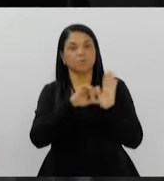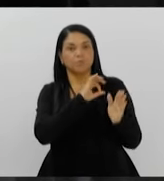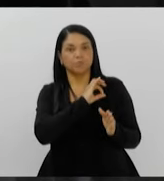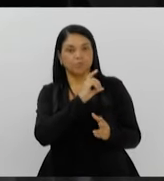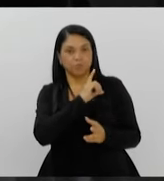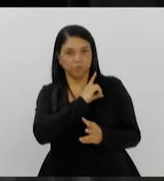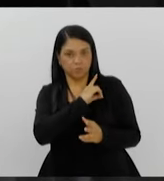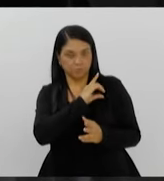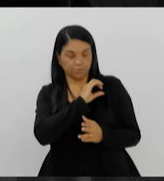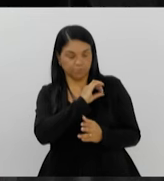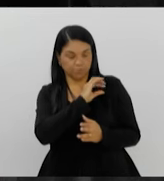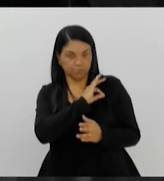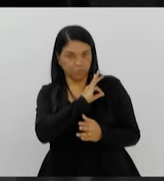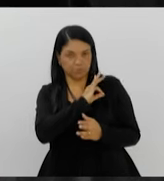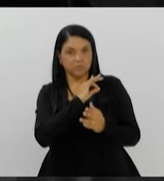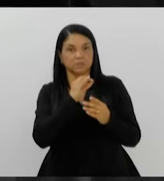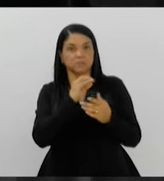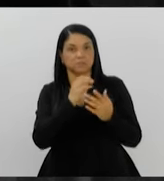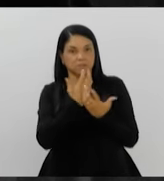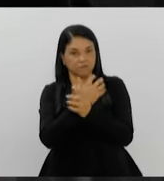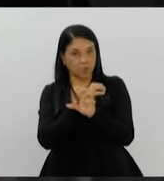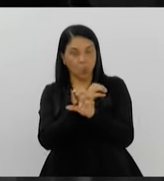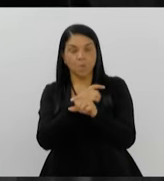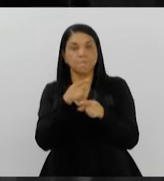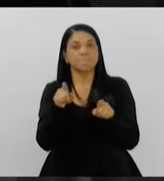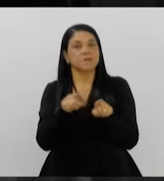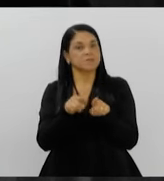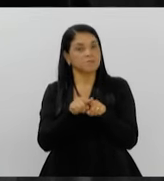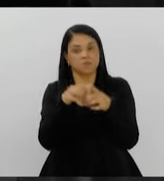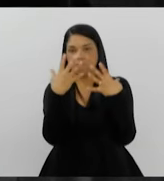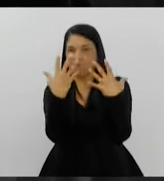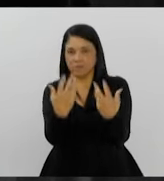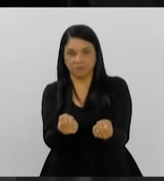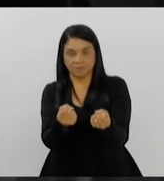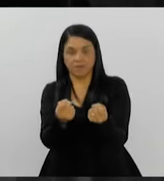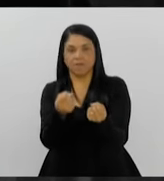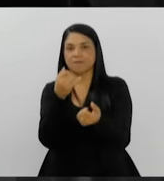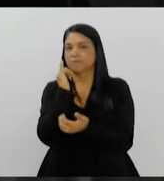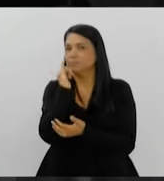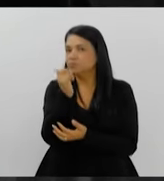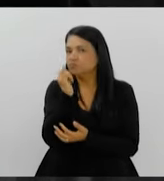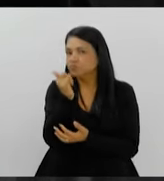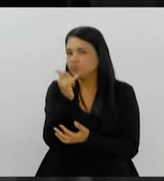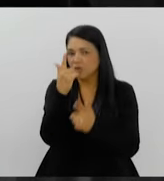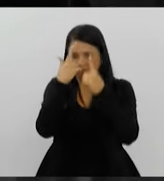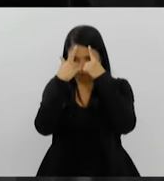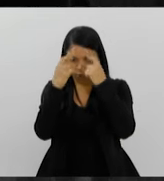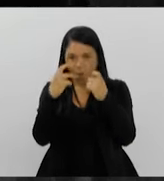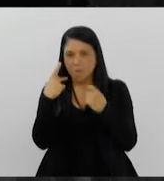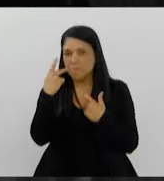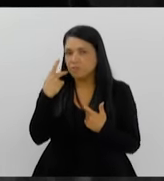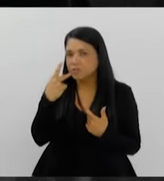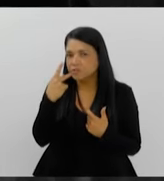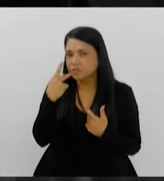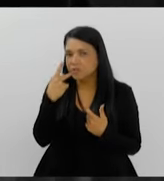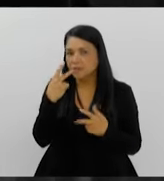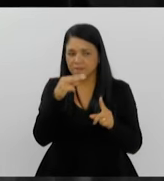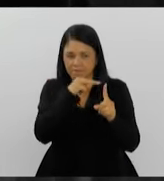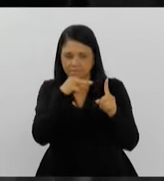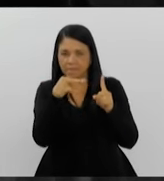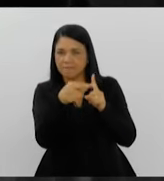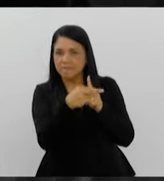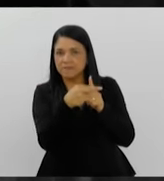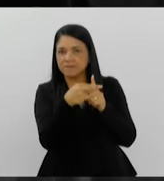mas também não permitirei que se construa uma narrativa de violência política que Visa